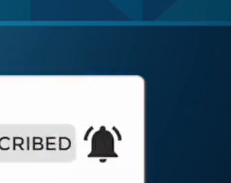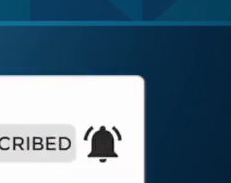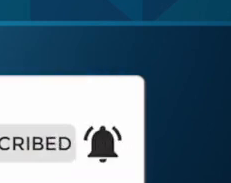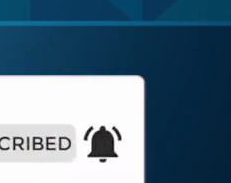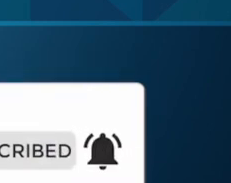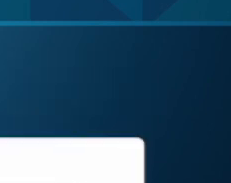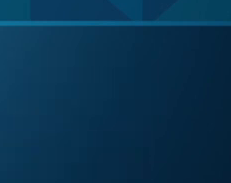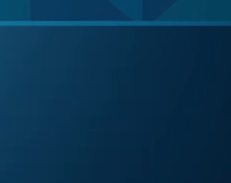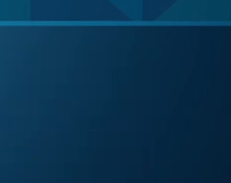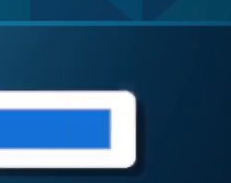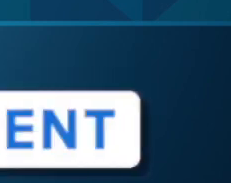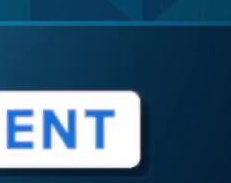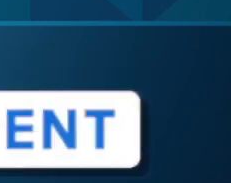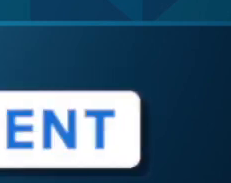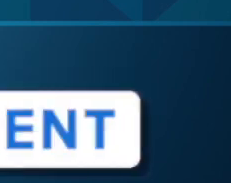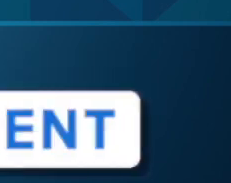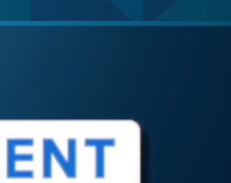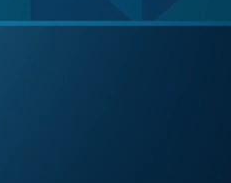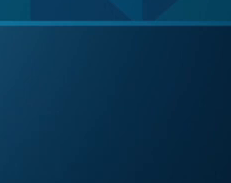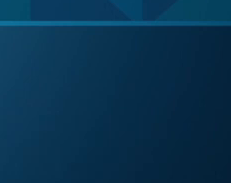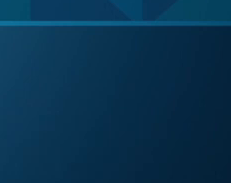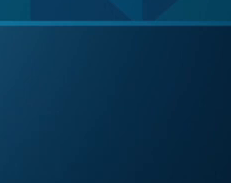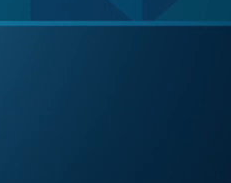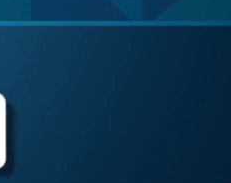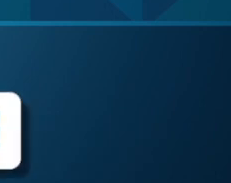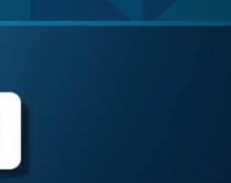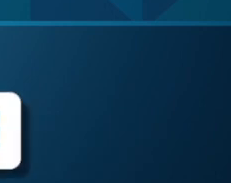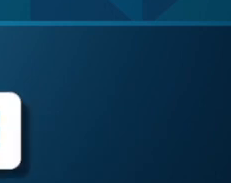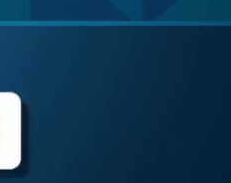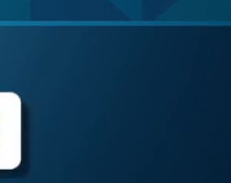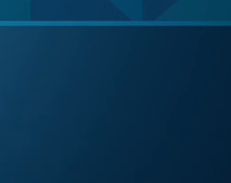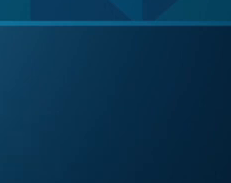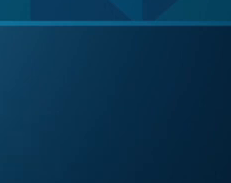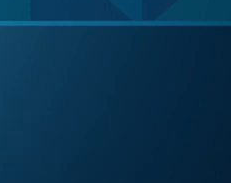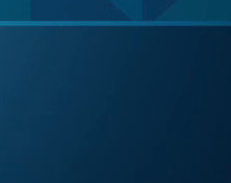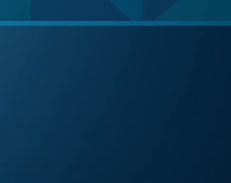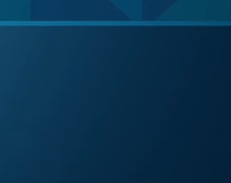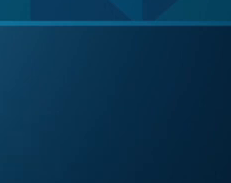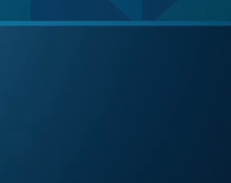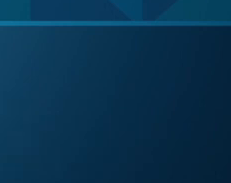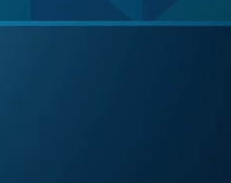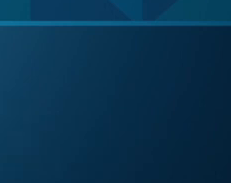botão notificação. Fó comentário, não faz tutan, va media social, siraceluk.